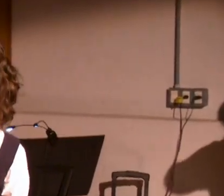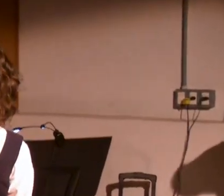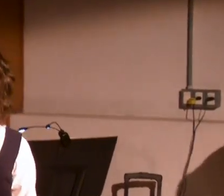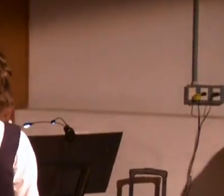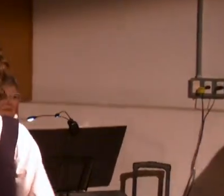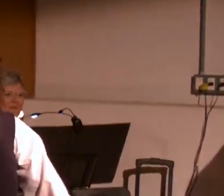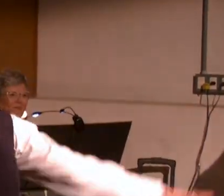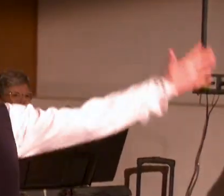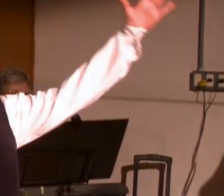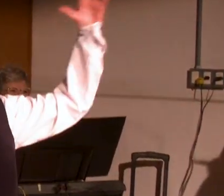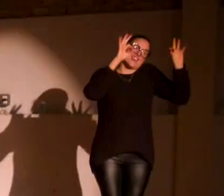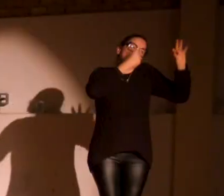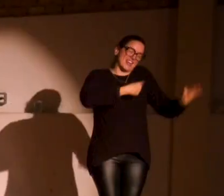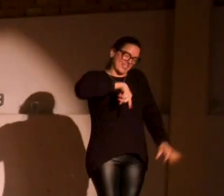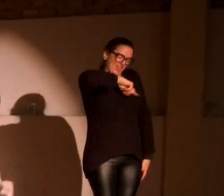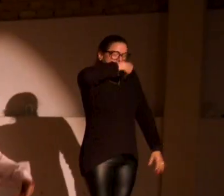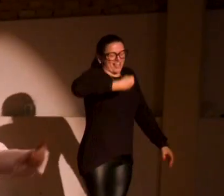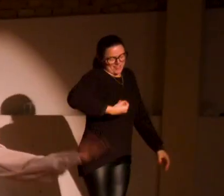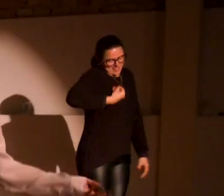da proibição da língua.